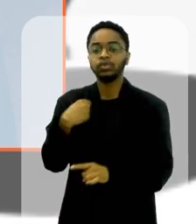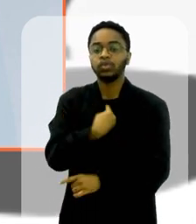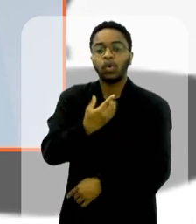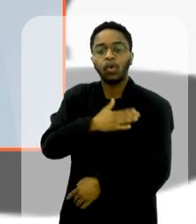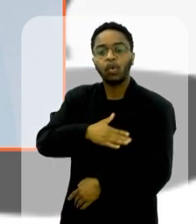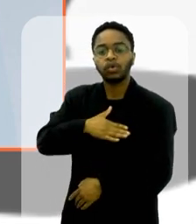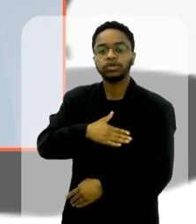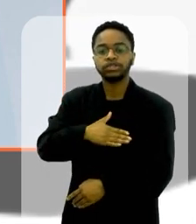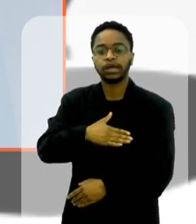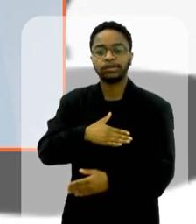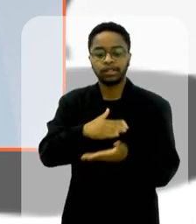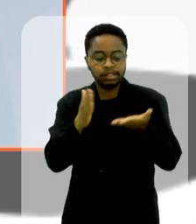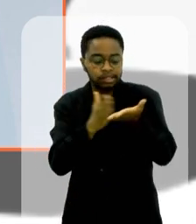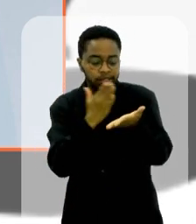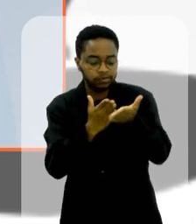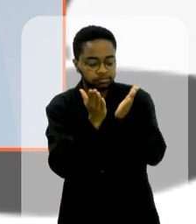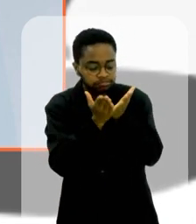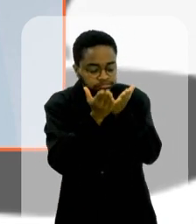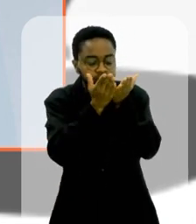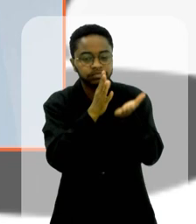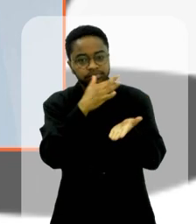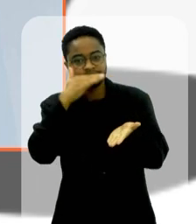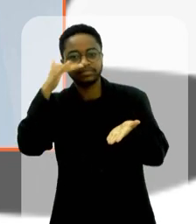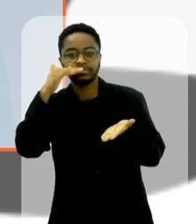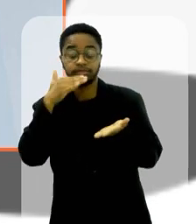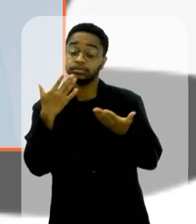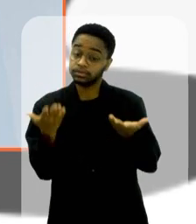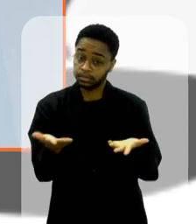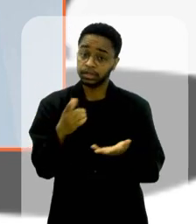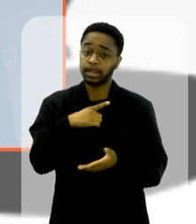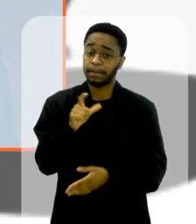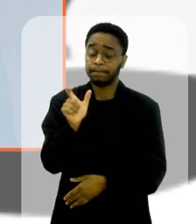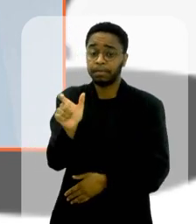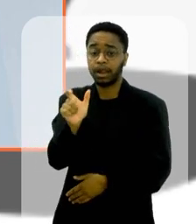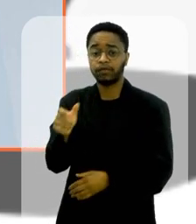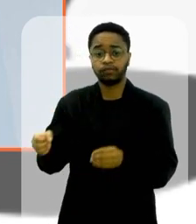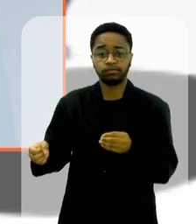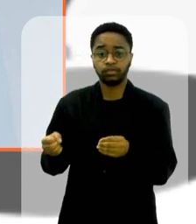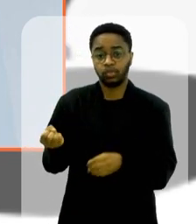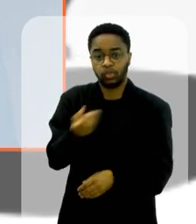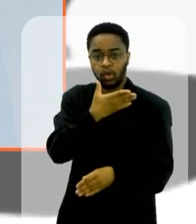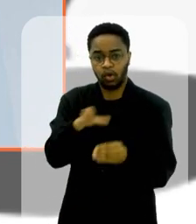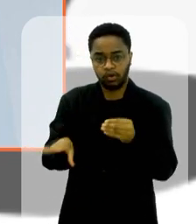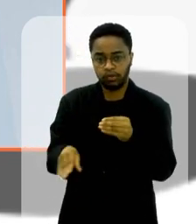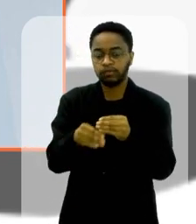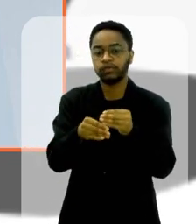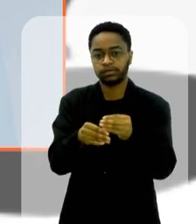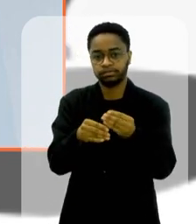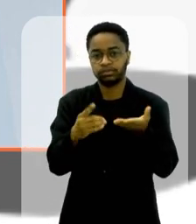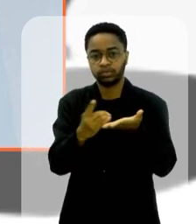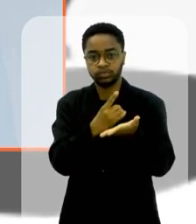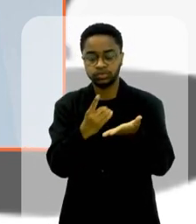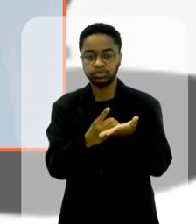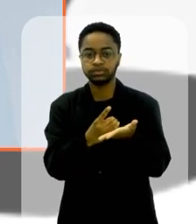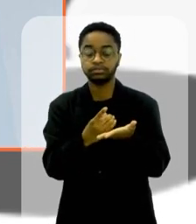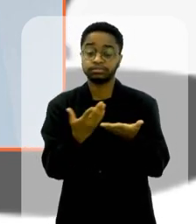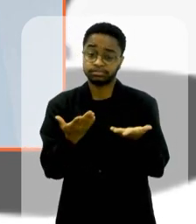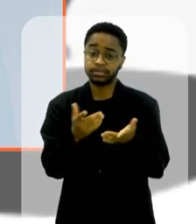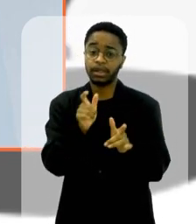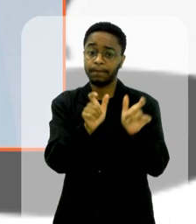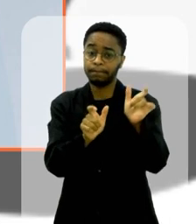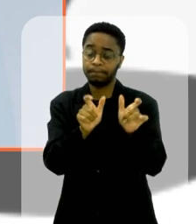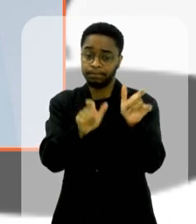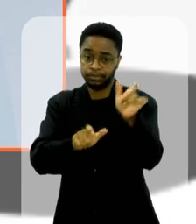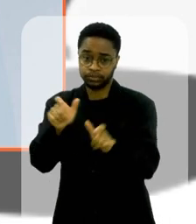nós gostarmos de cheirar livros. Quer dizer, essas últimas palavras que foram incorporadas,